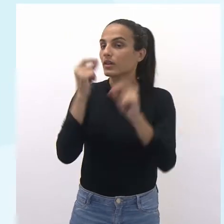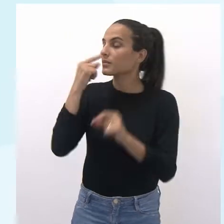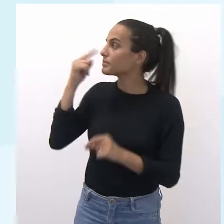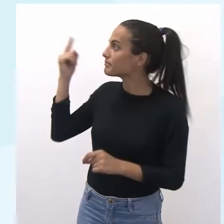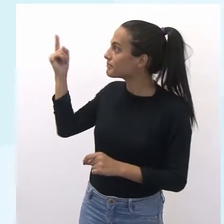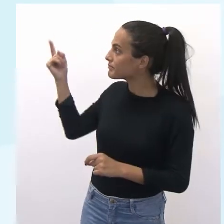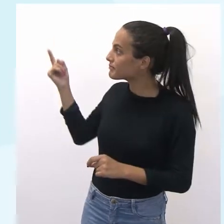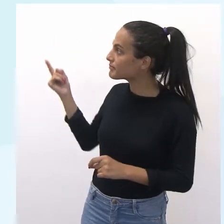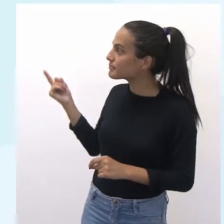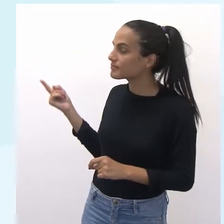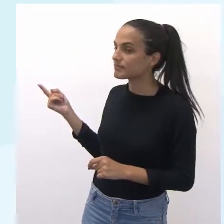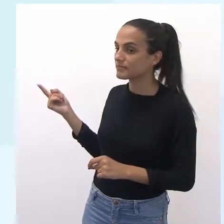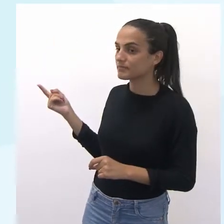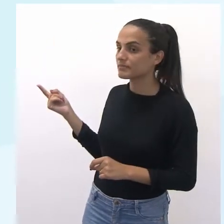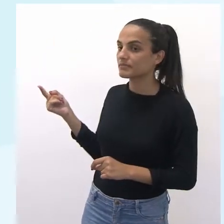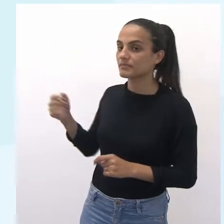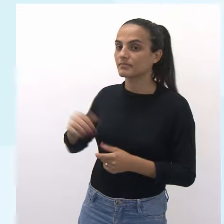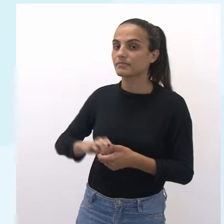será assim.